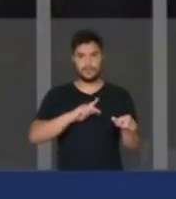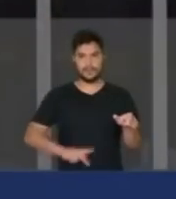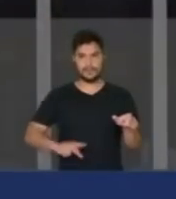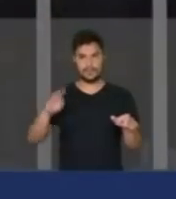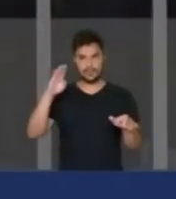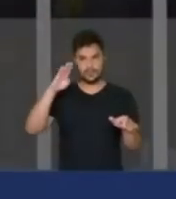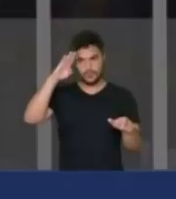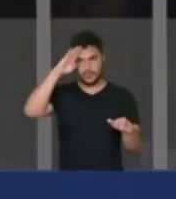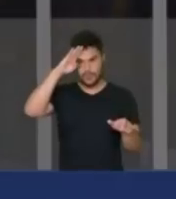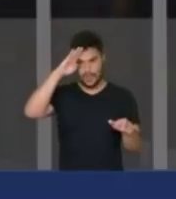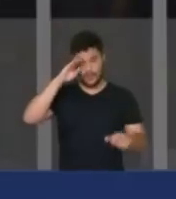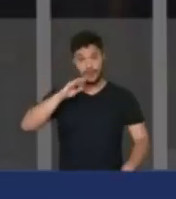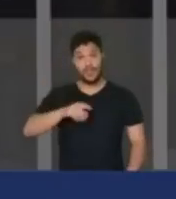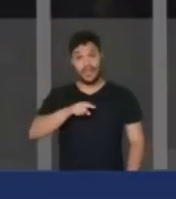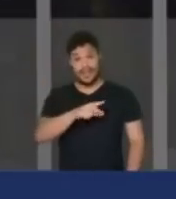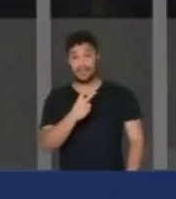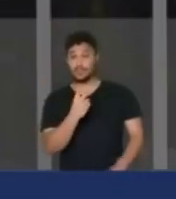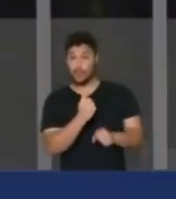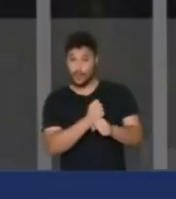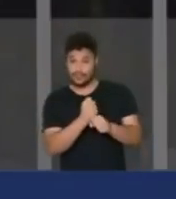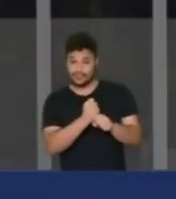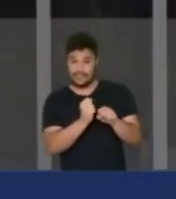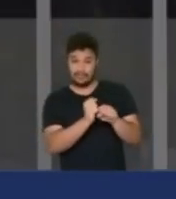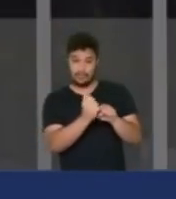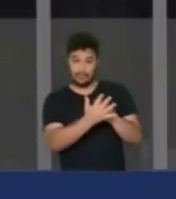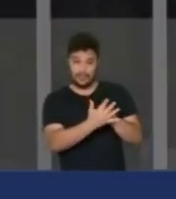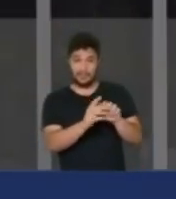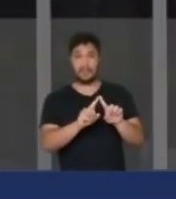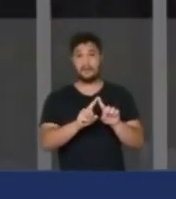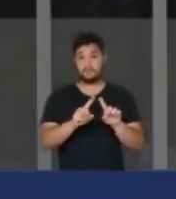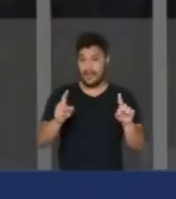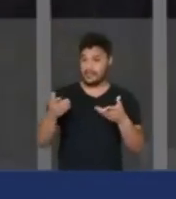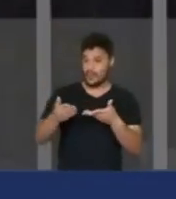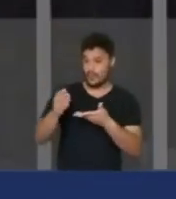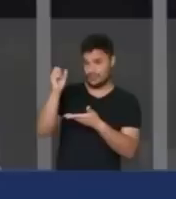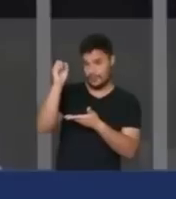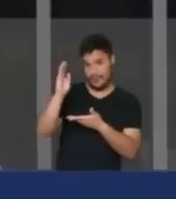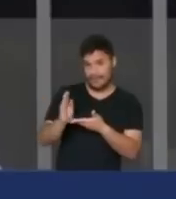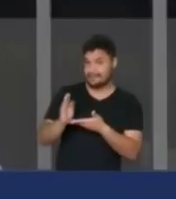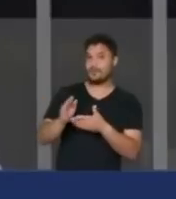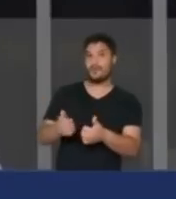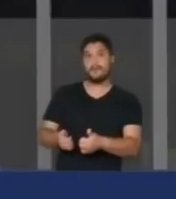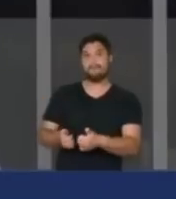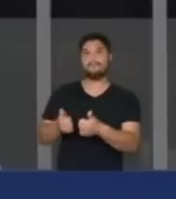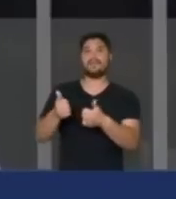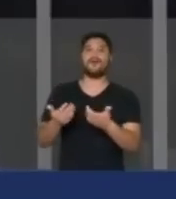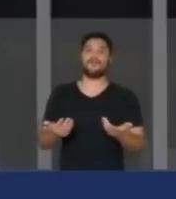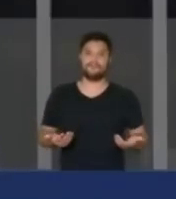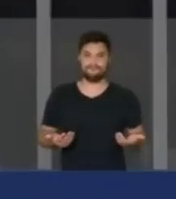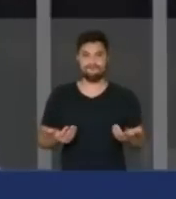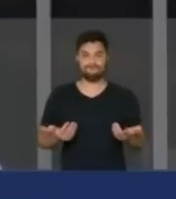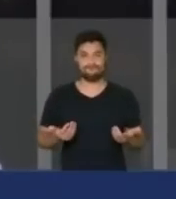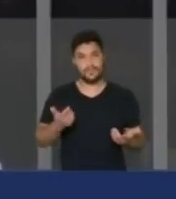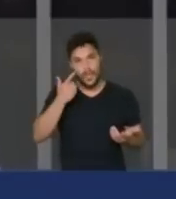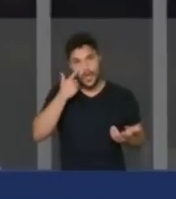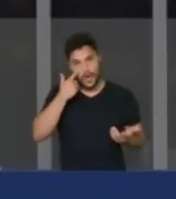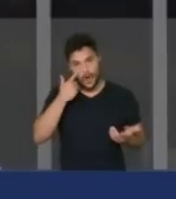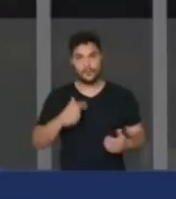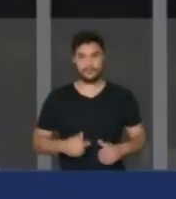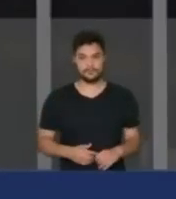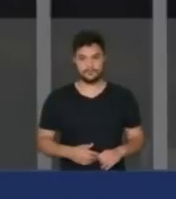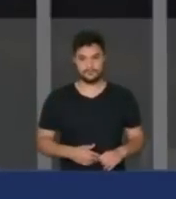com dois anos pandemia entregou o Brasil muito melhor do que recebeu senhoras e senhores